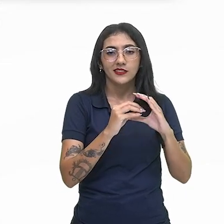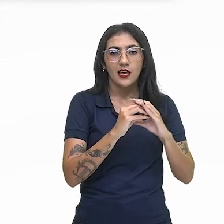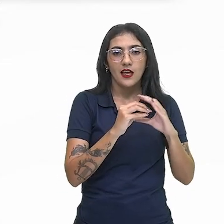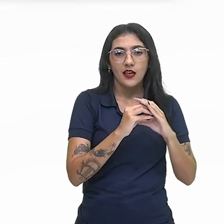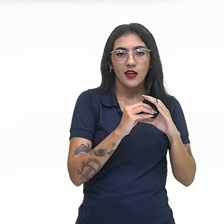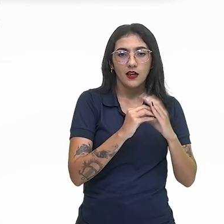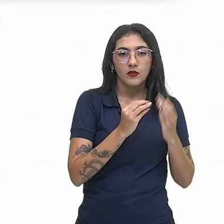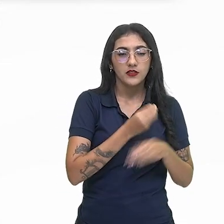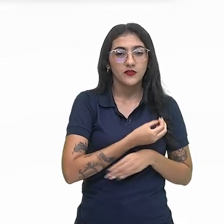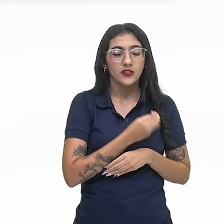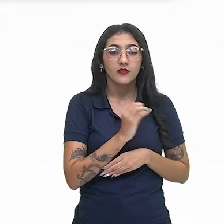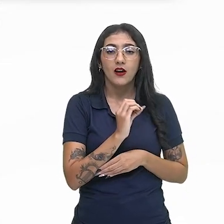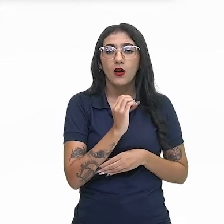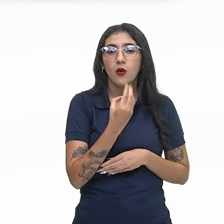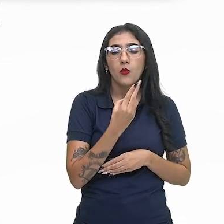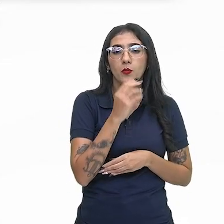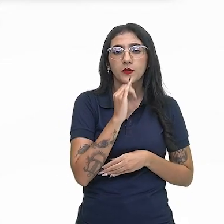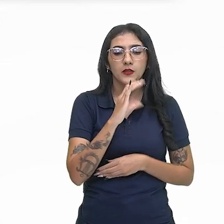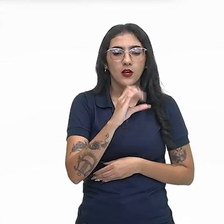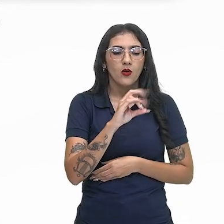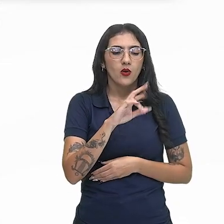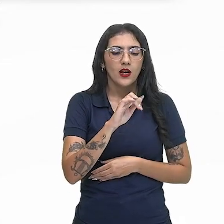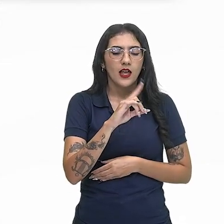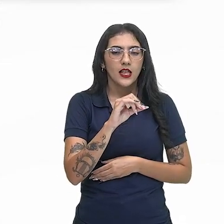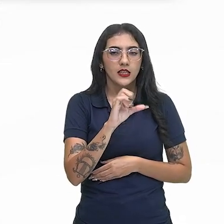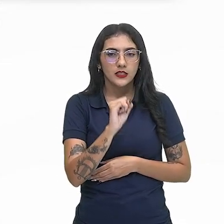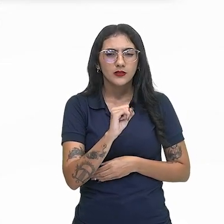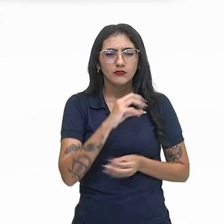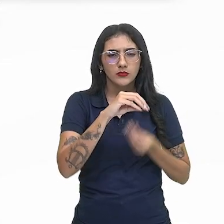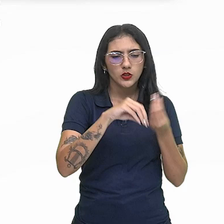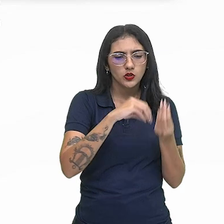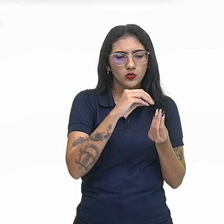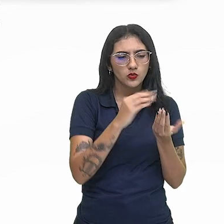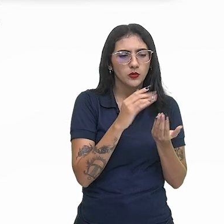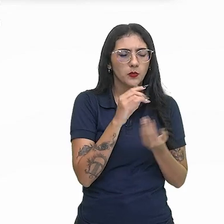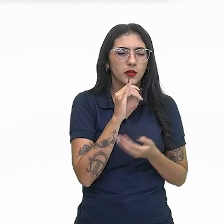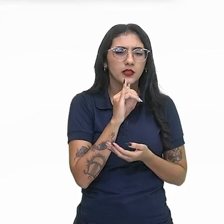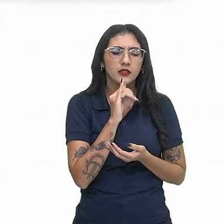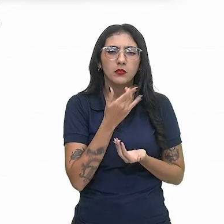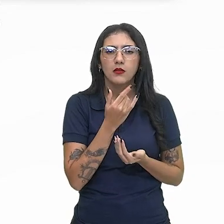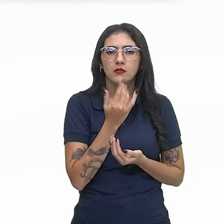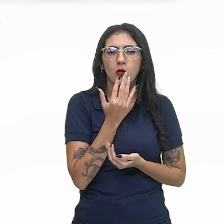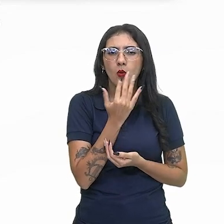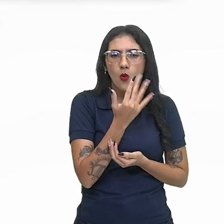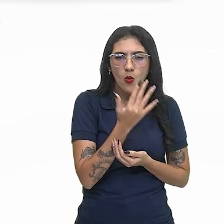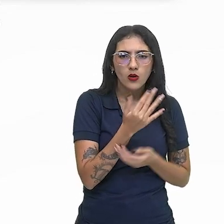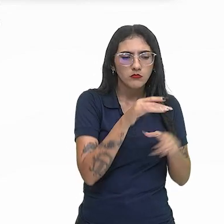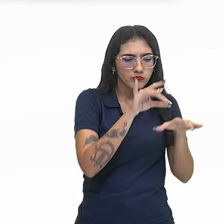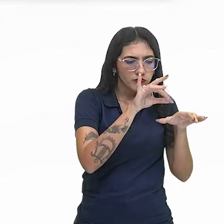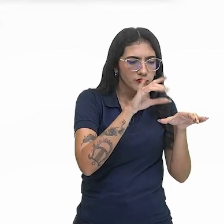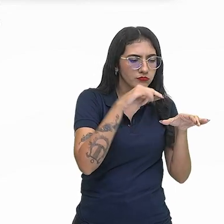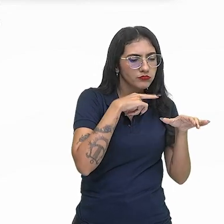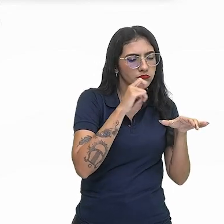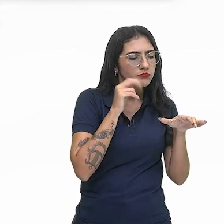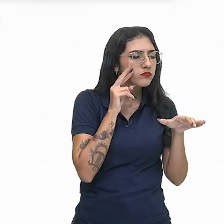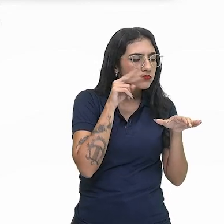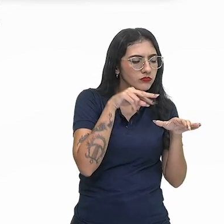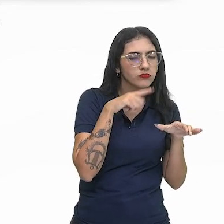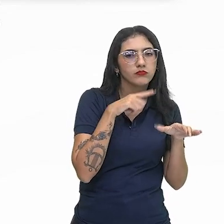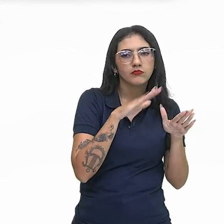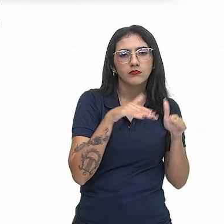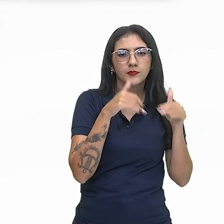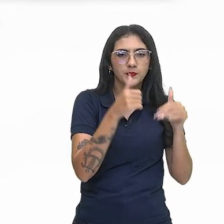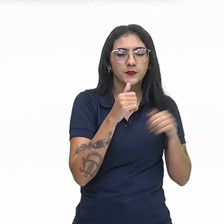ou coradas, quando é utilizado um corante para nós observarmos estruturas específicas que queremos ver ali naquele